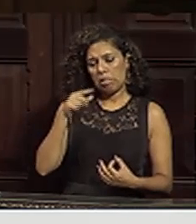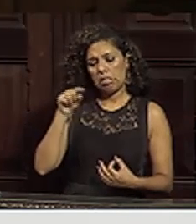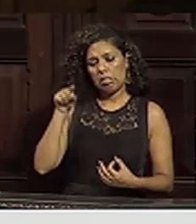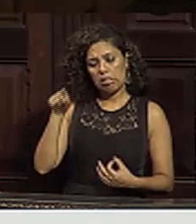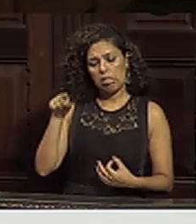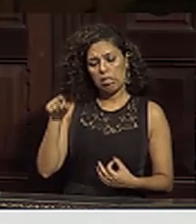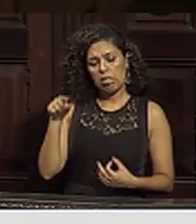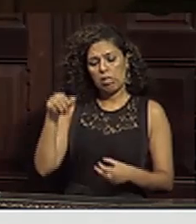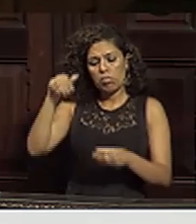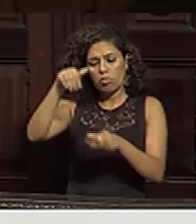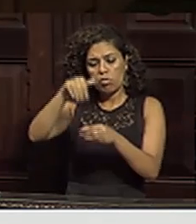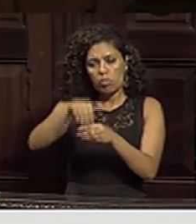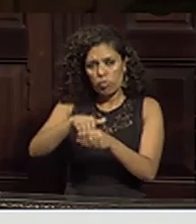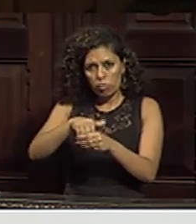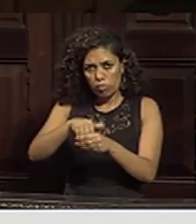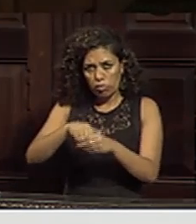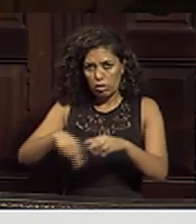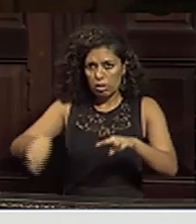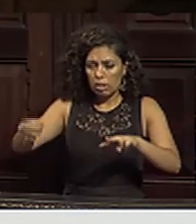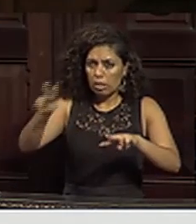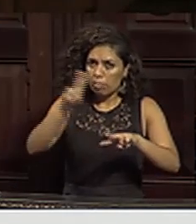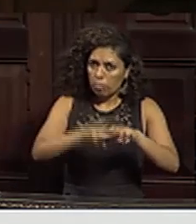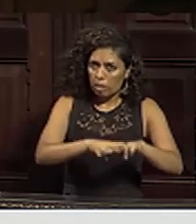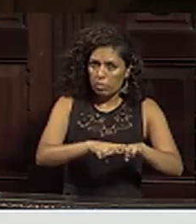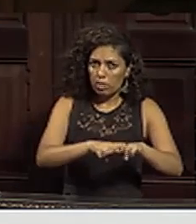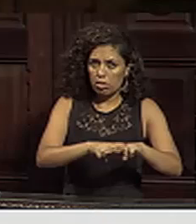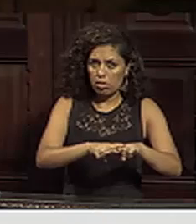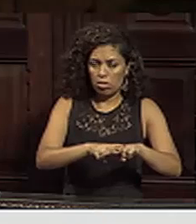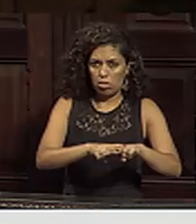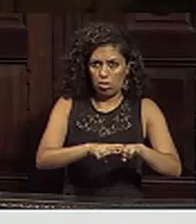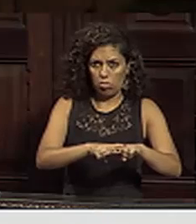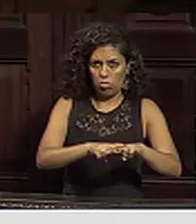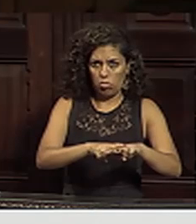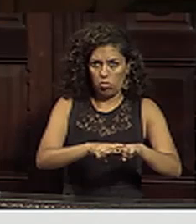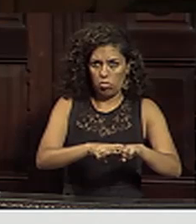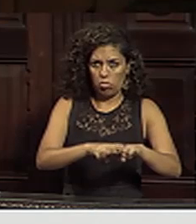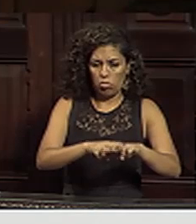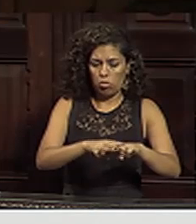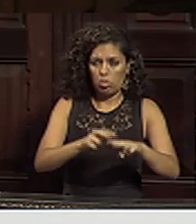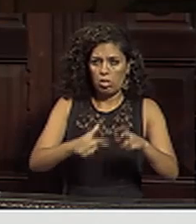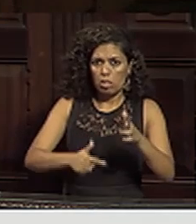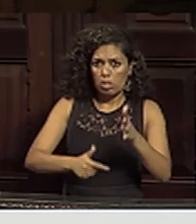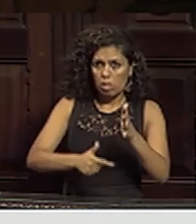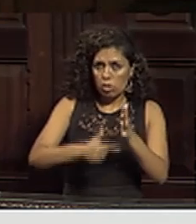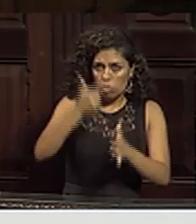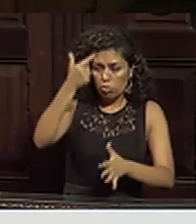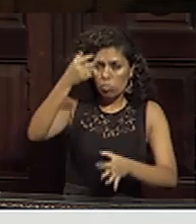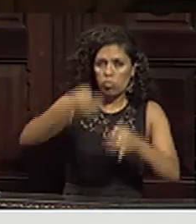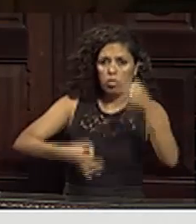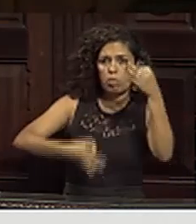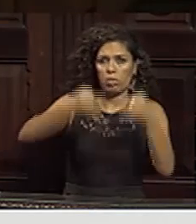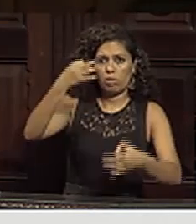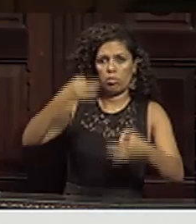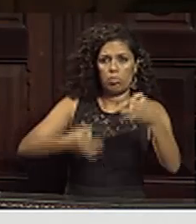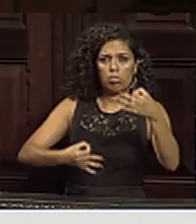após a decisão de segunda instância.